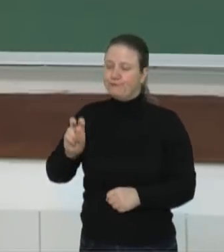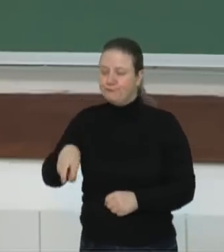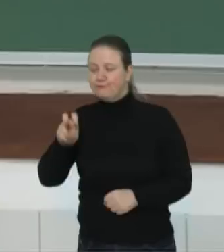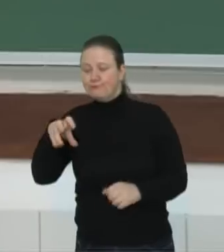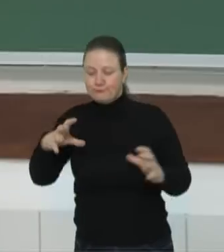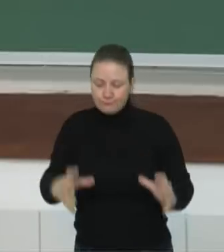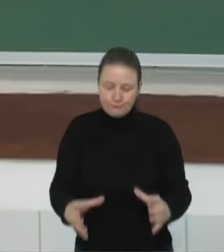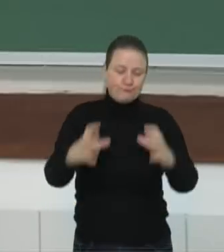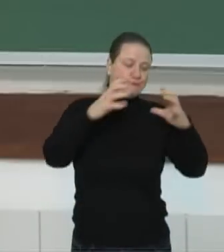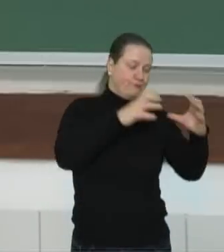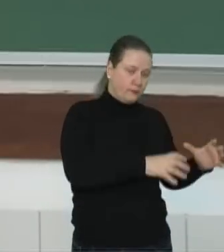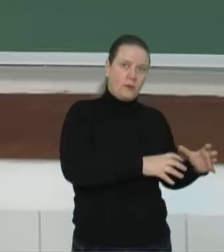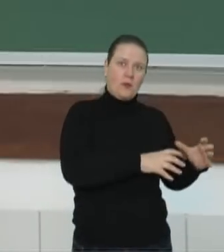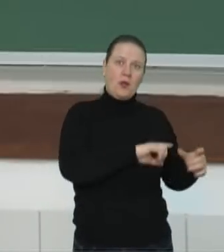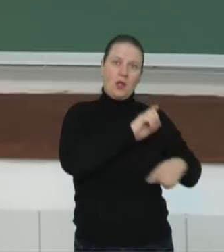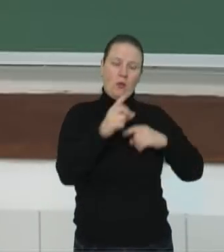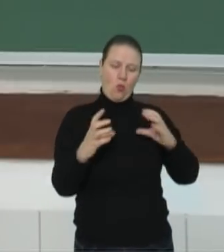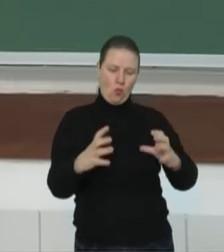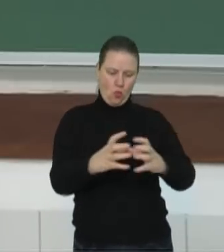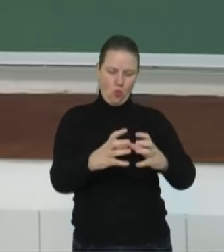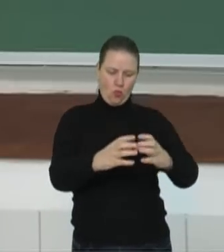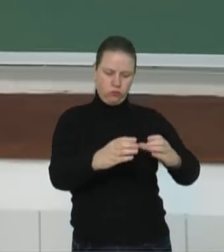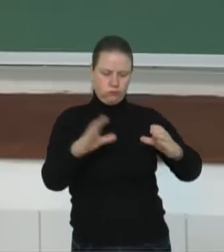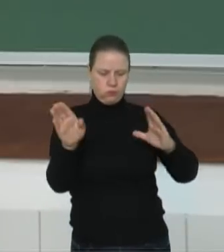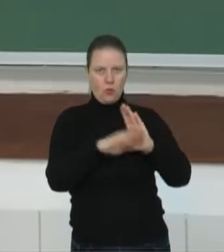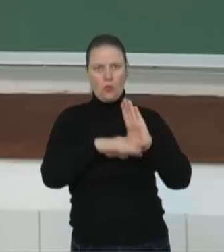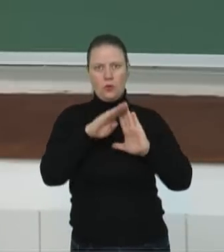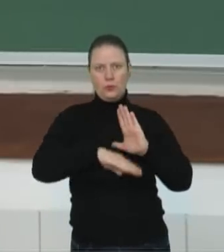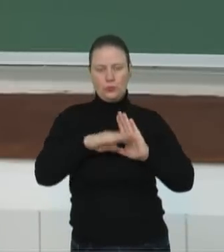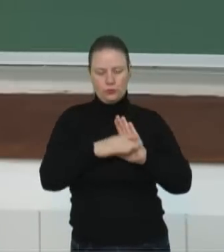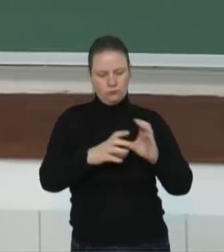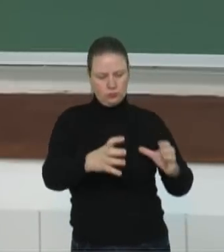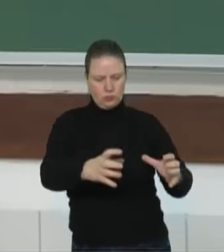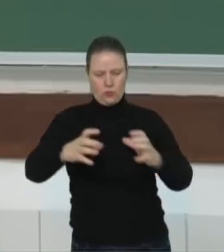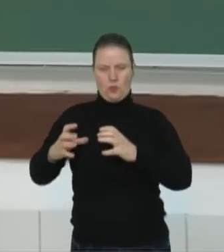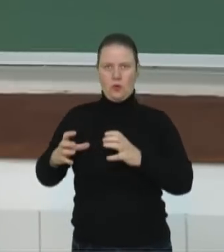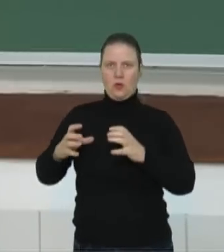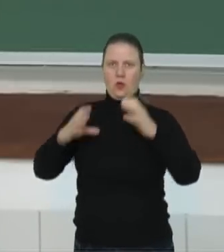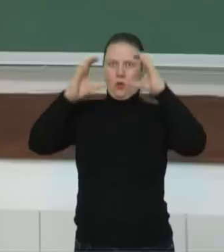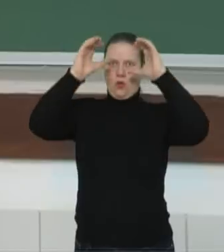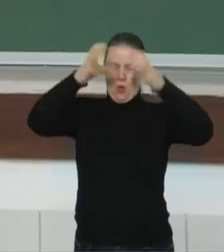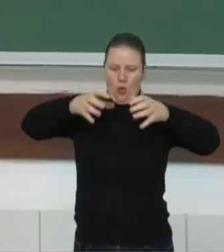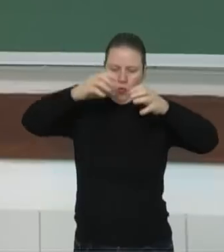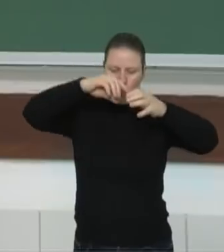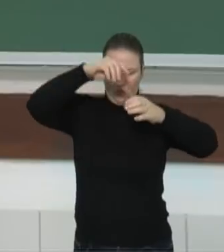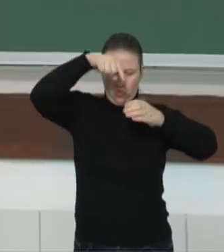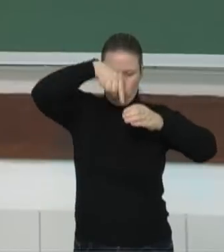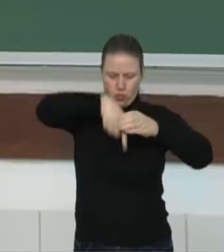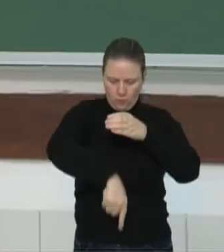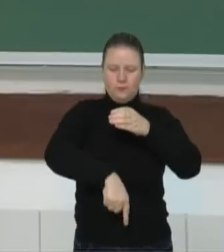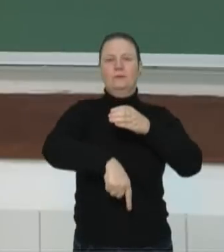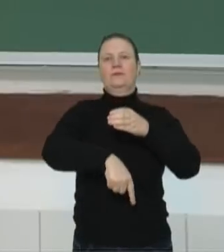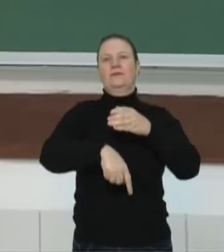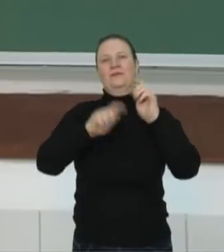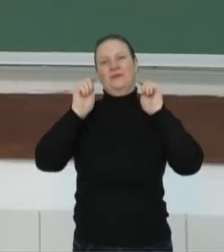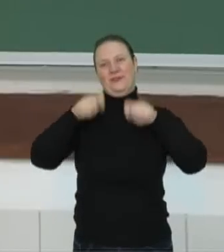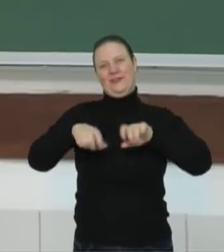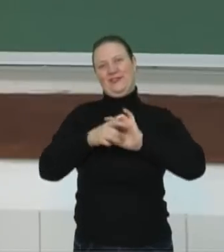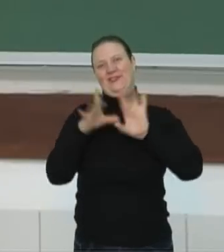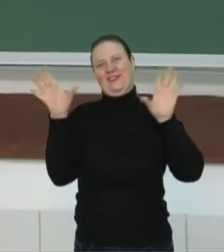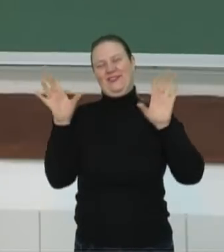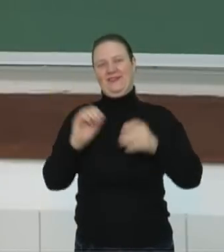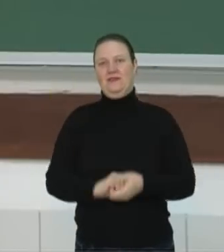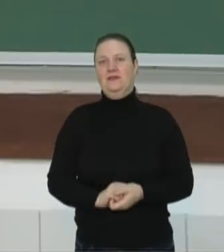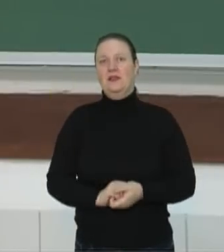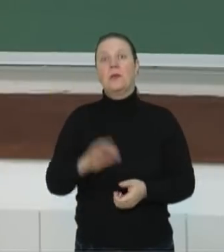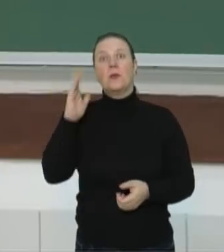Posteriormente, foi que o fundo da cesta foi retirada para que a bola pudesse passar, né? Então, toda vez que um time marcava ponto,